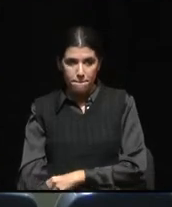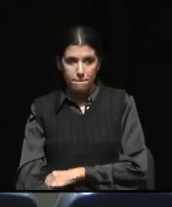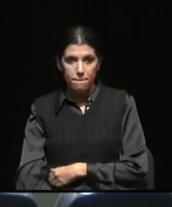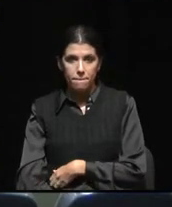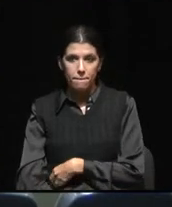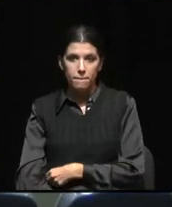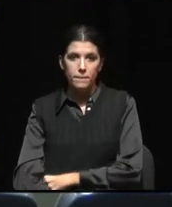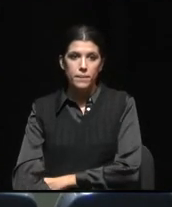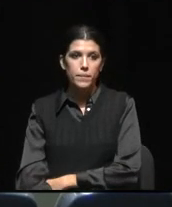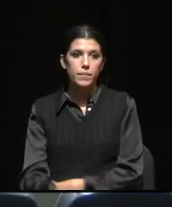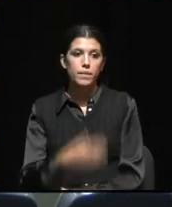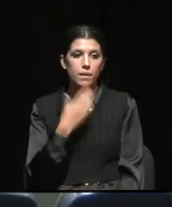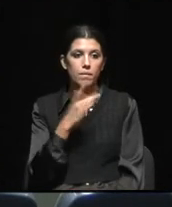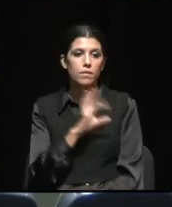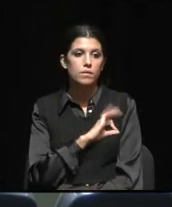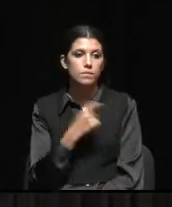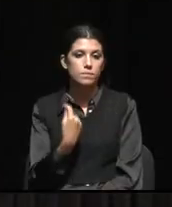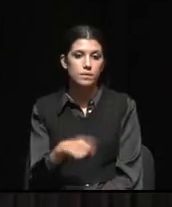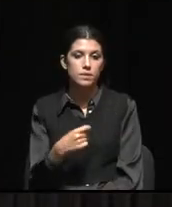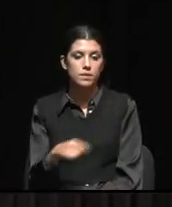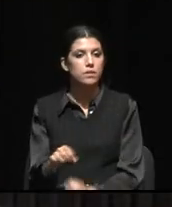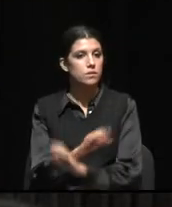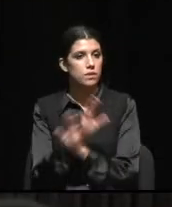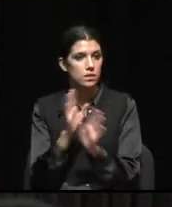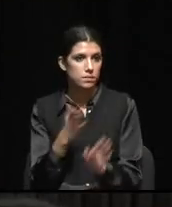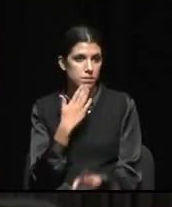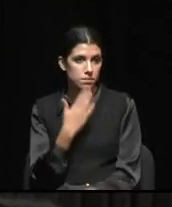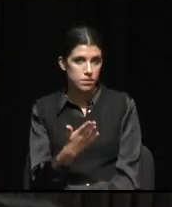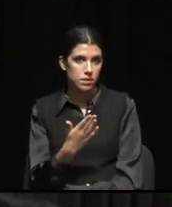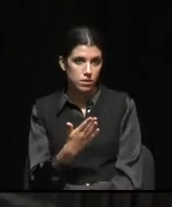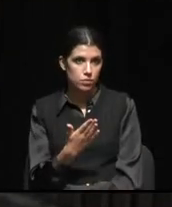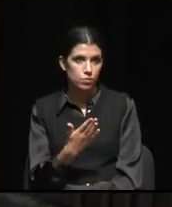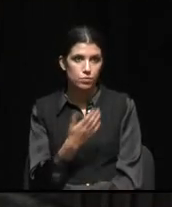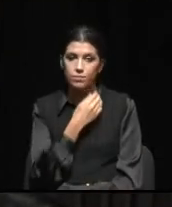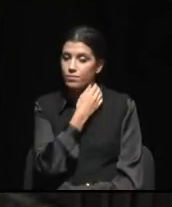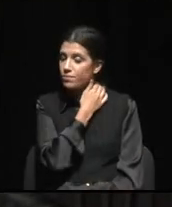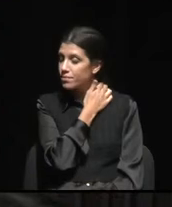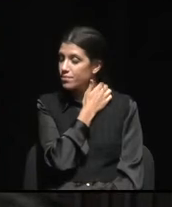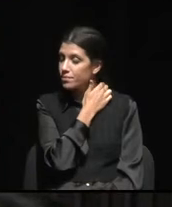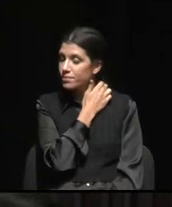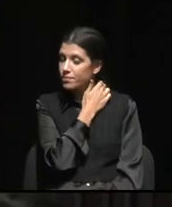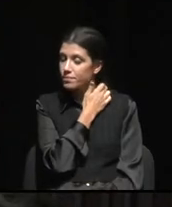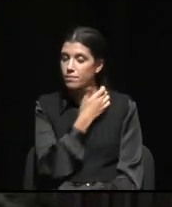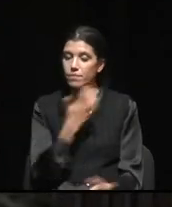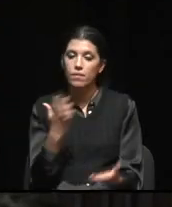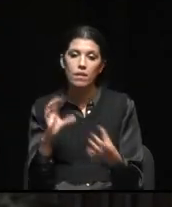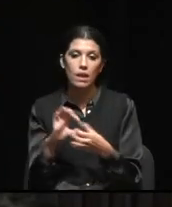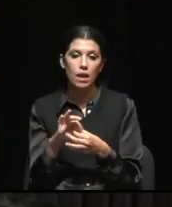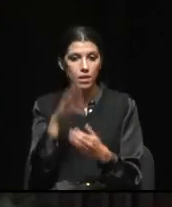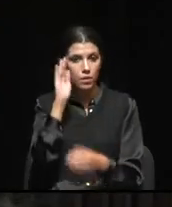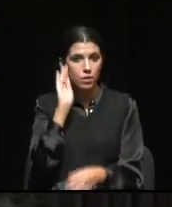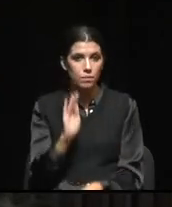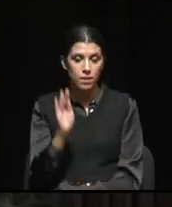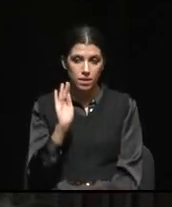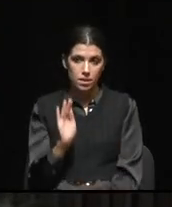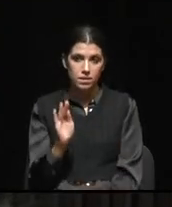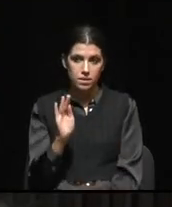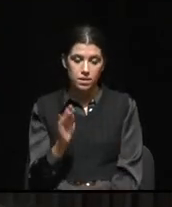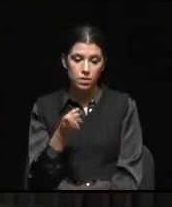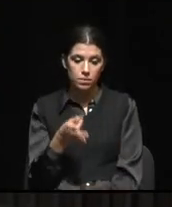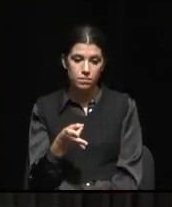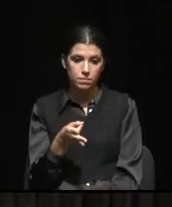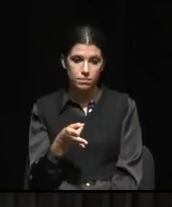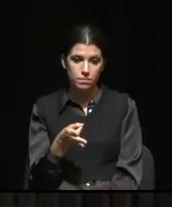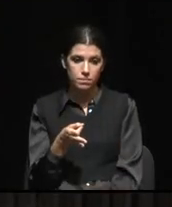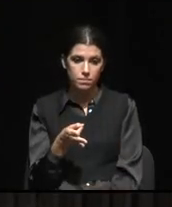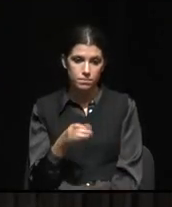Obrigada senhora Presidente é um é um pedido esclarecimento sobre o o a recomendação do partido